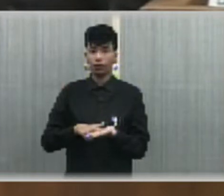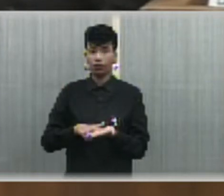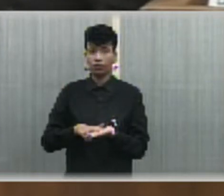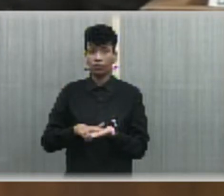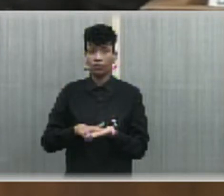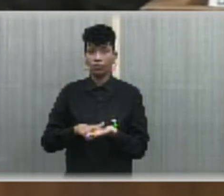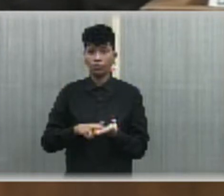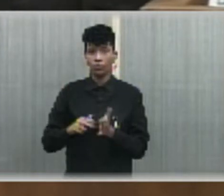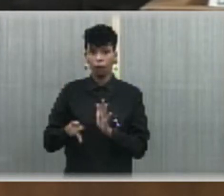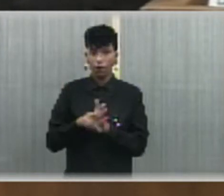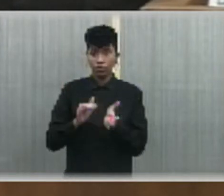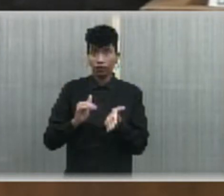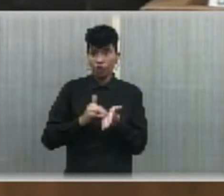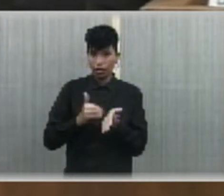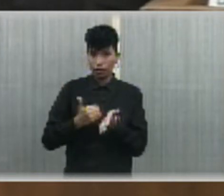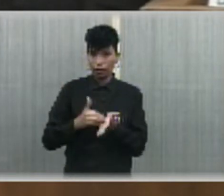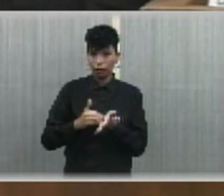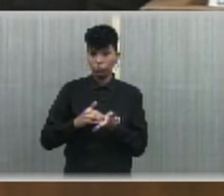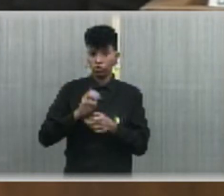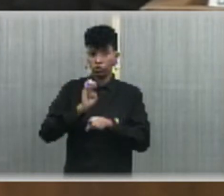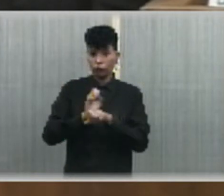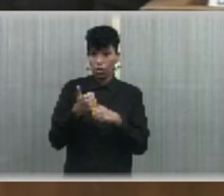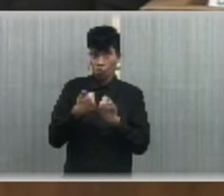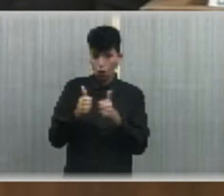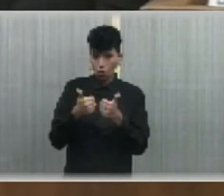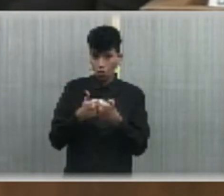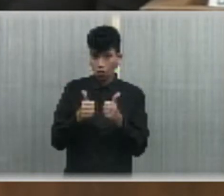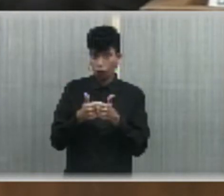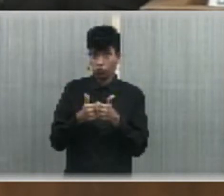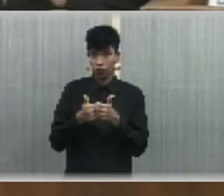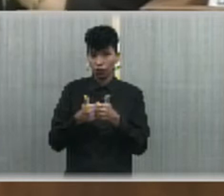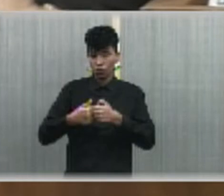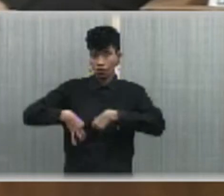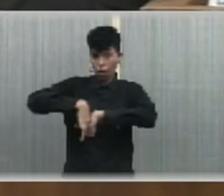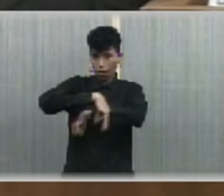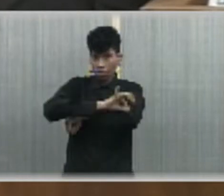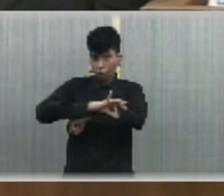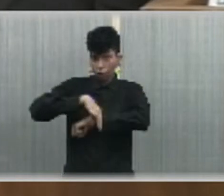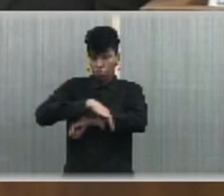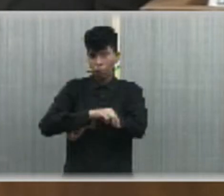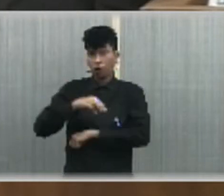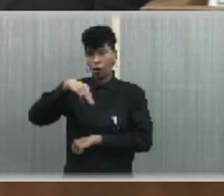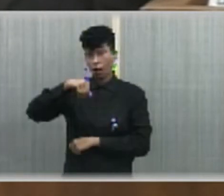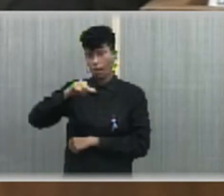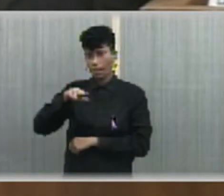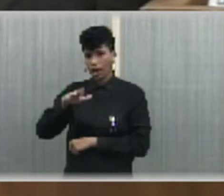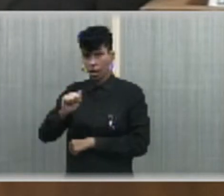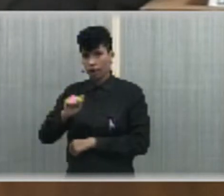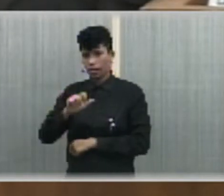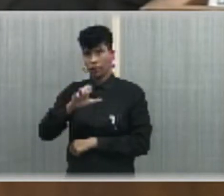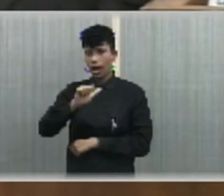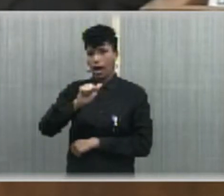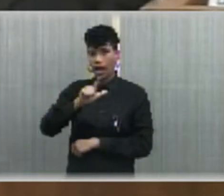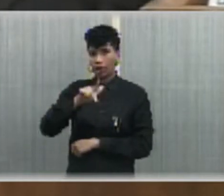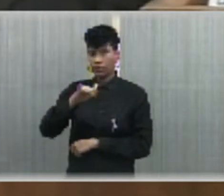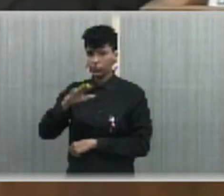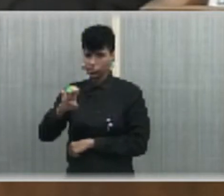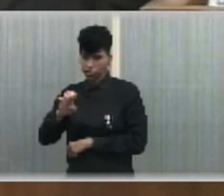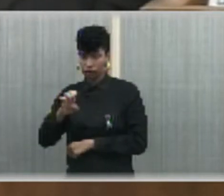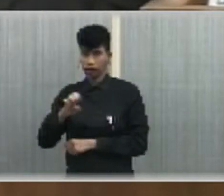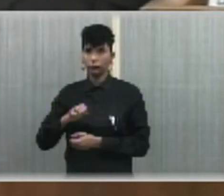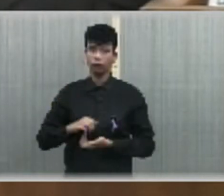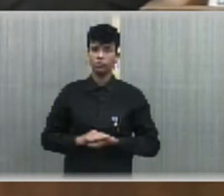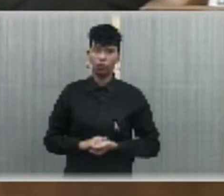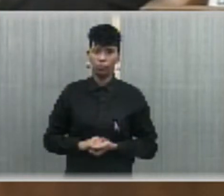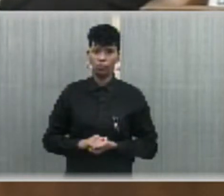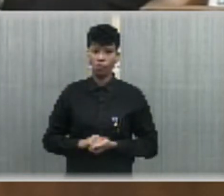senhora secretária de Estado dos Transportes, engenheira Maria Vilani Silva, para que